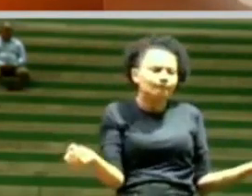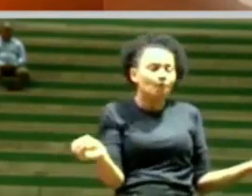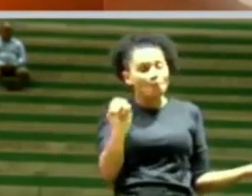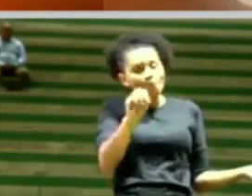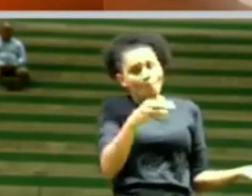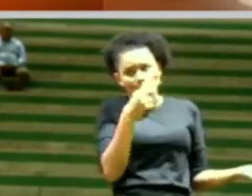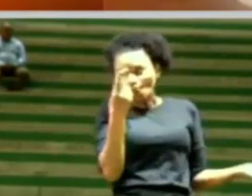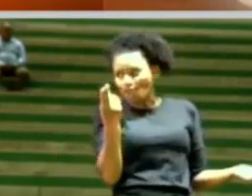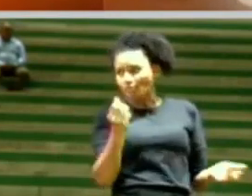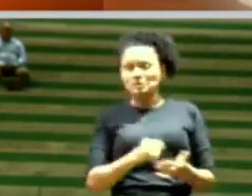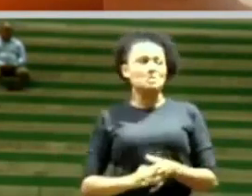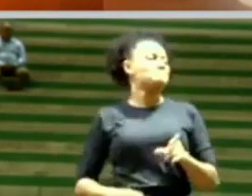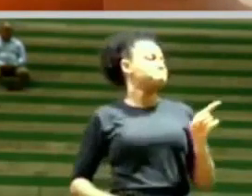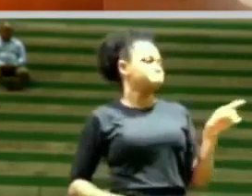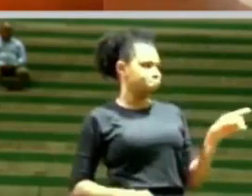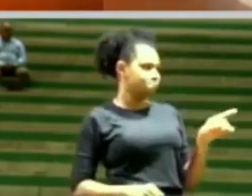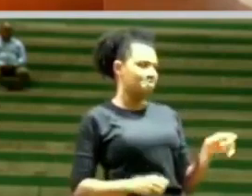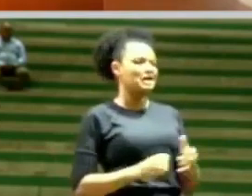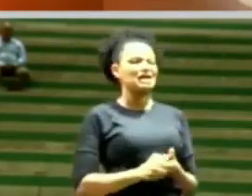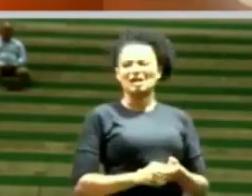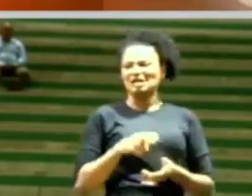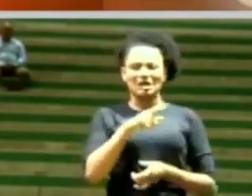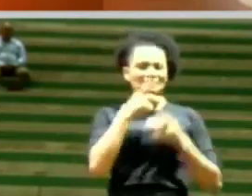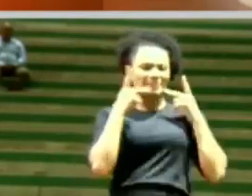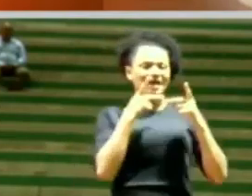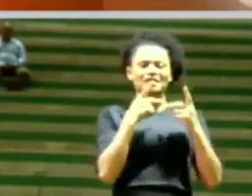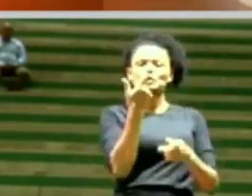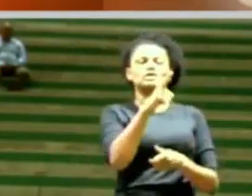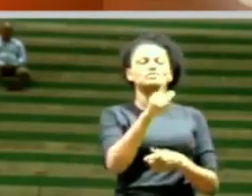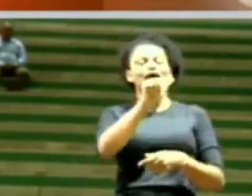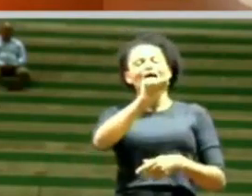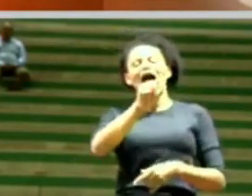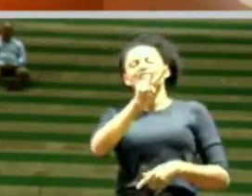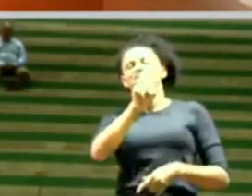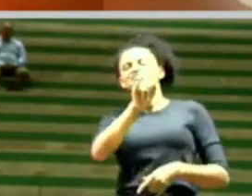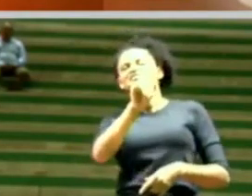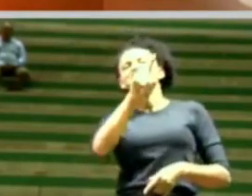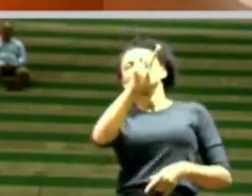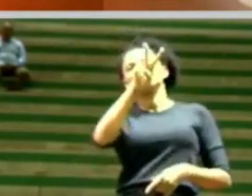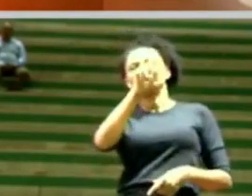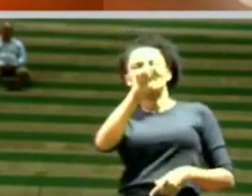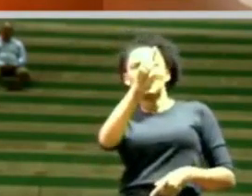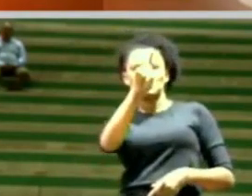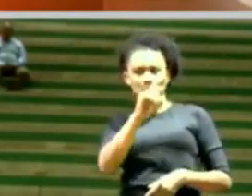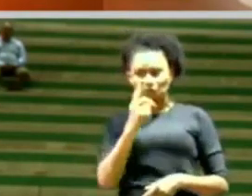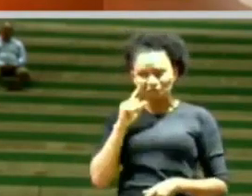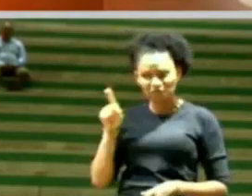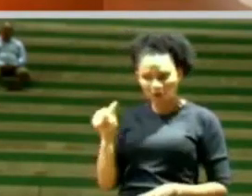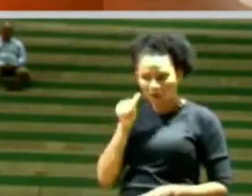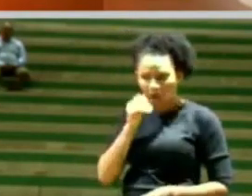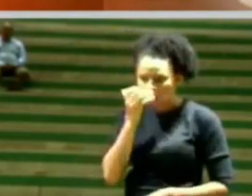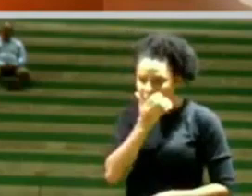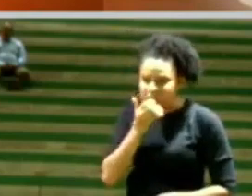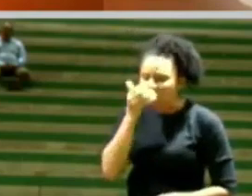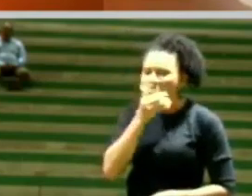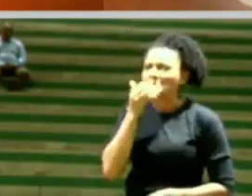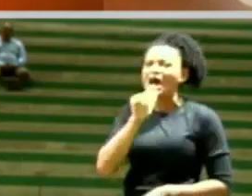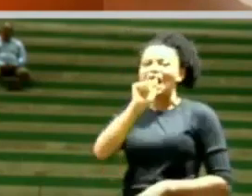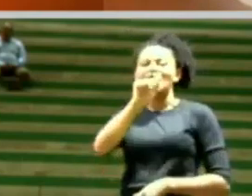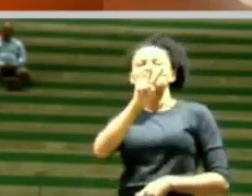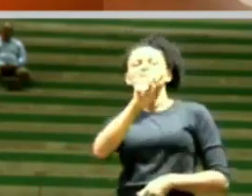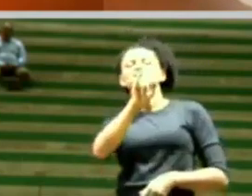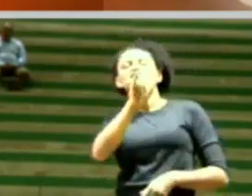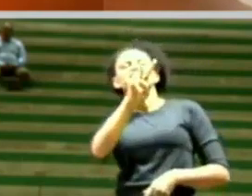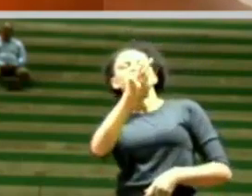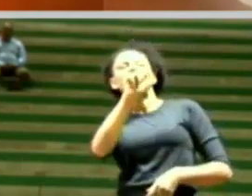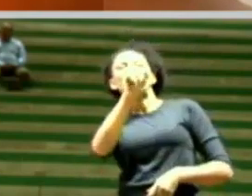Ou, não, aquele pregador lá não é muito avivado. Não, aquela cantora, viu? Avivada. E